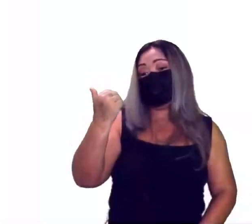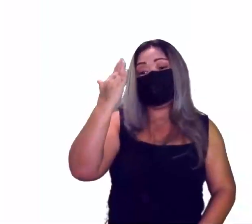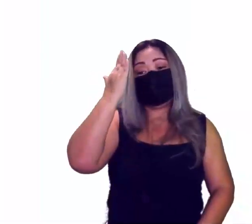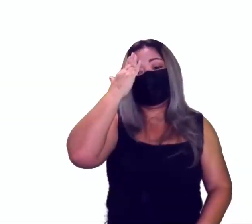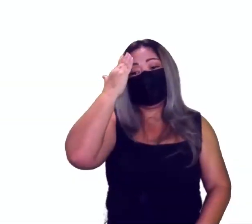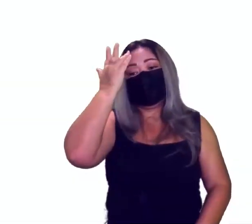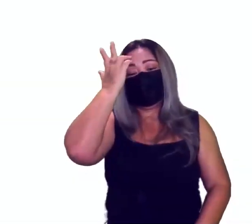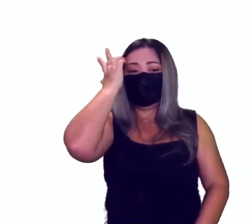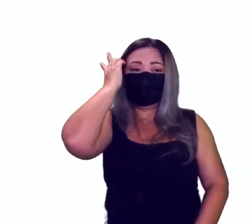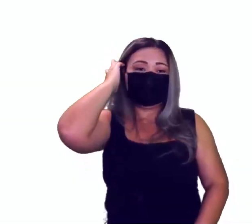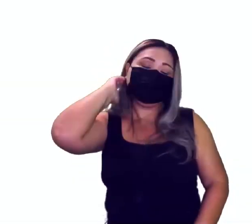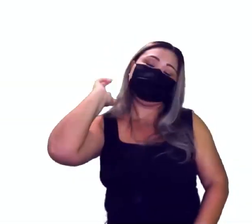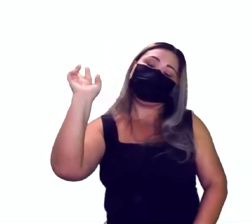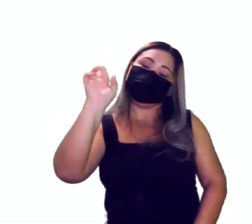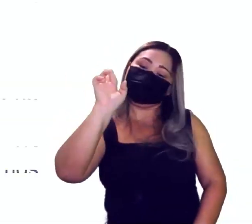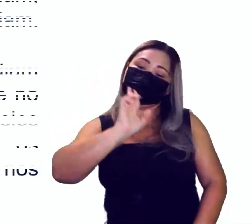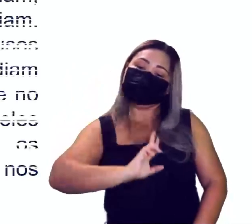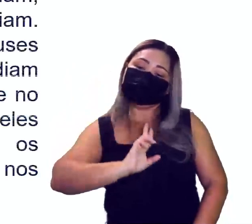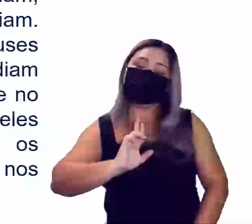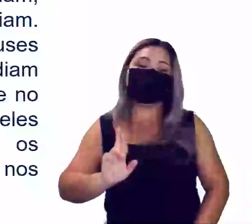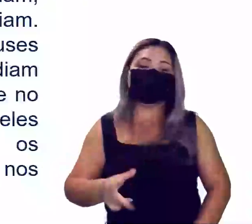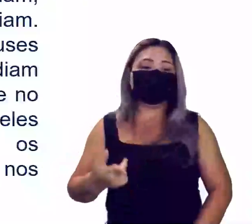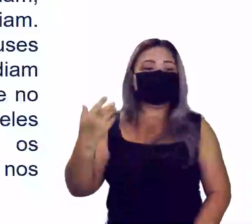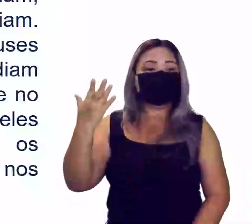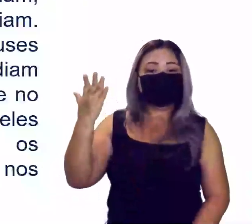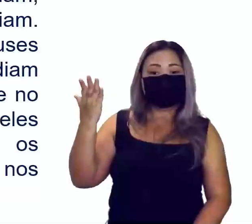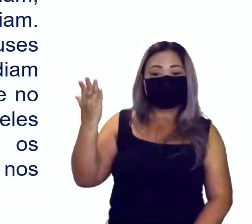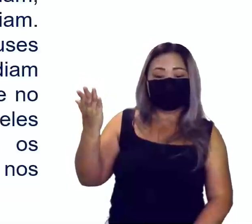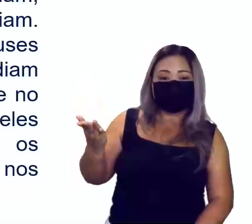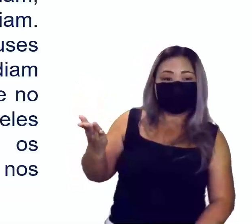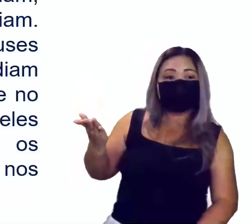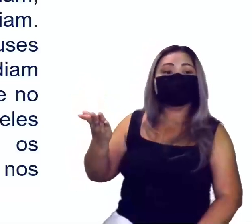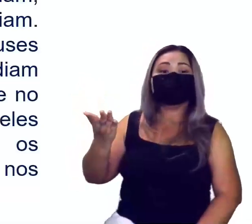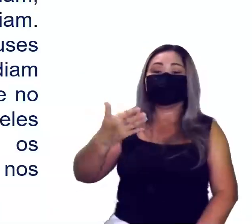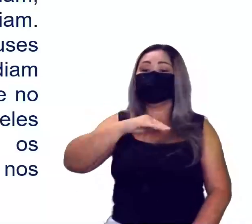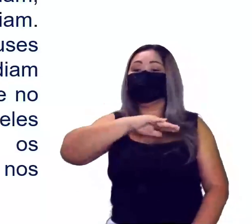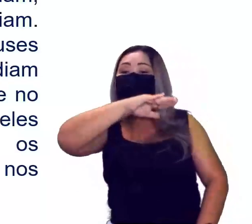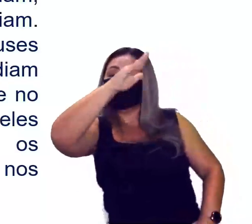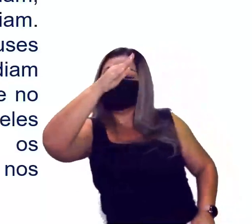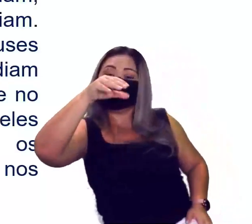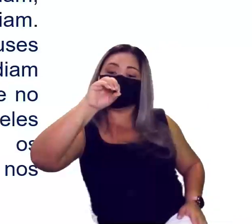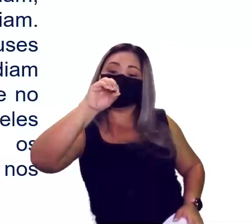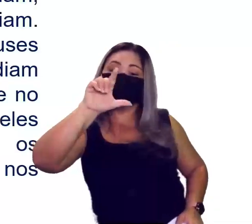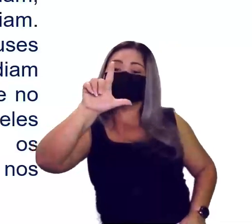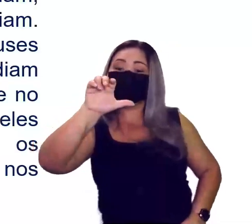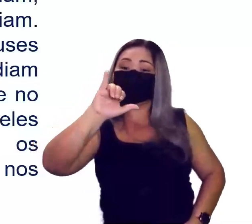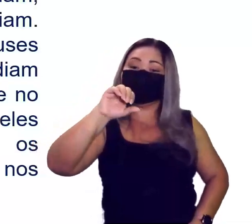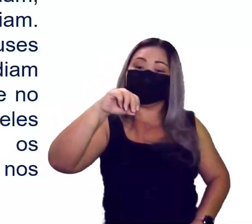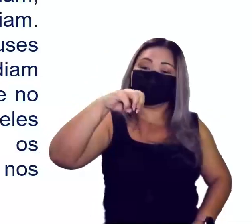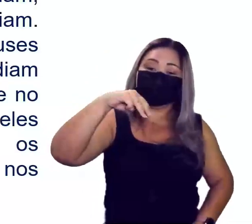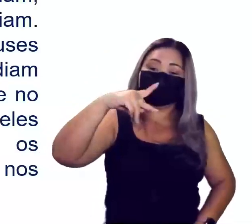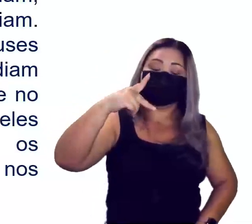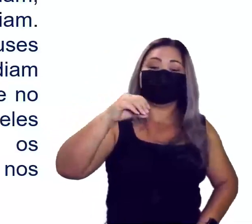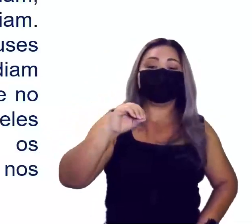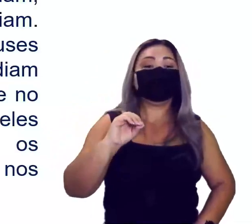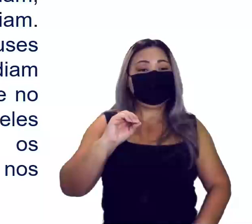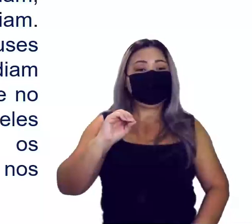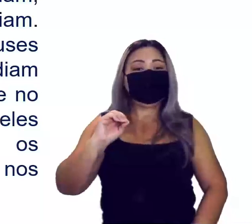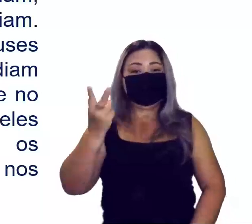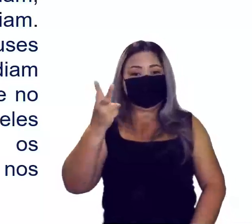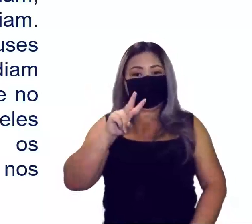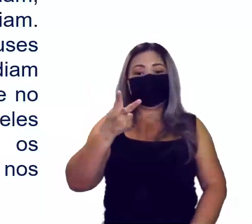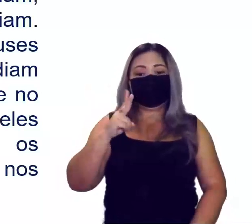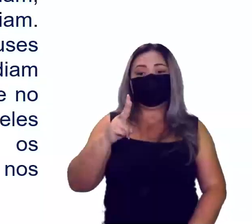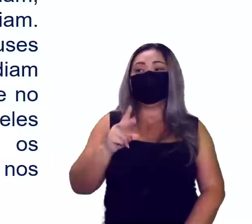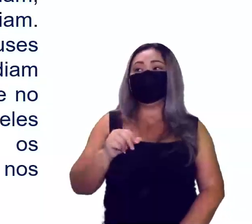aí. Então respondeu, olha aí, o Monte Olimpo, ou Montanha dos Deuses, tinha esses dois